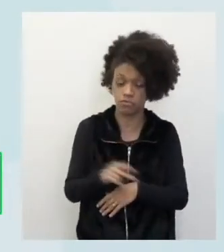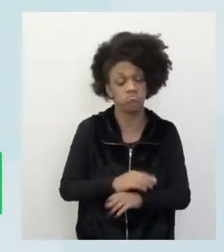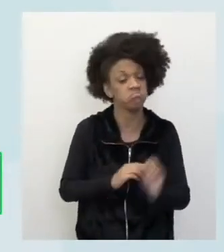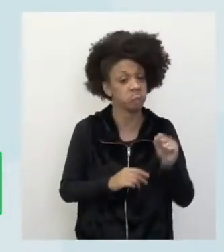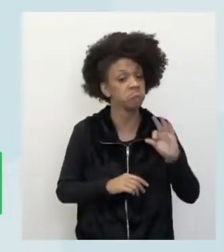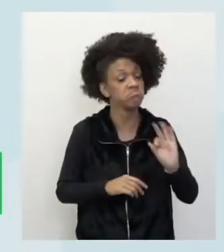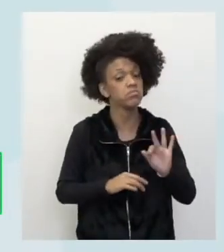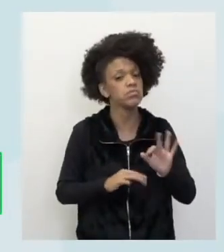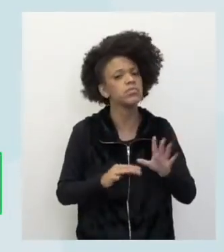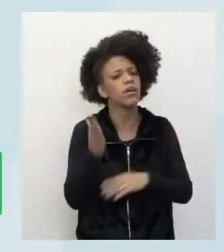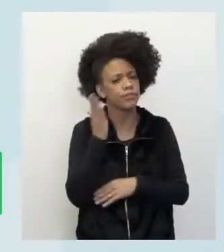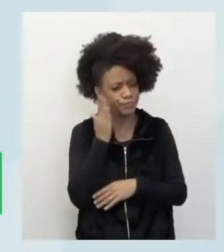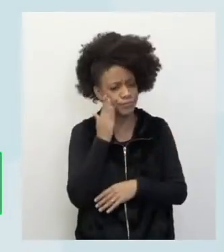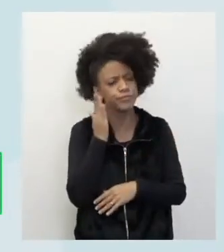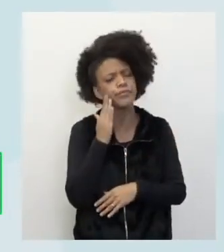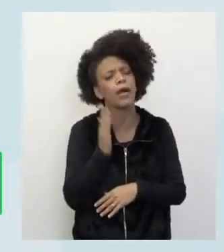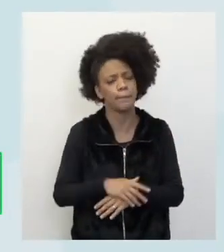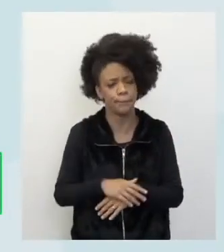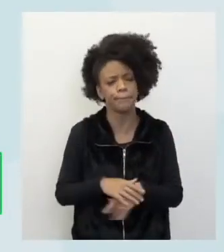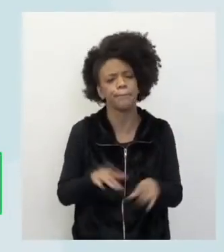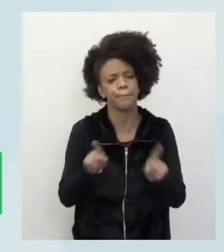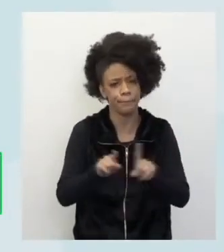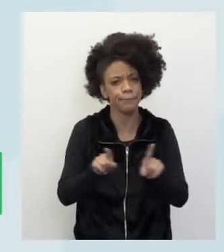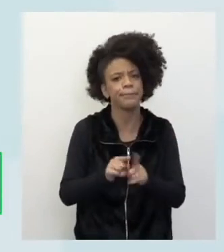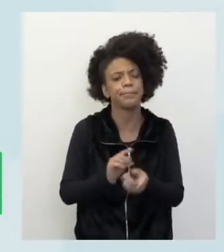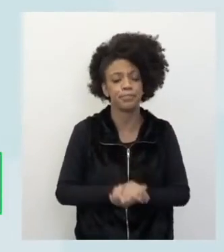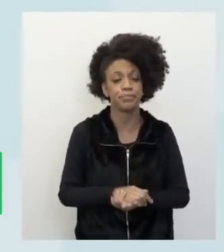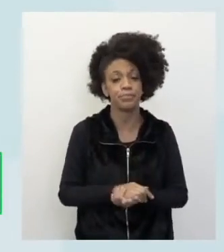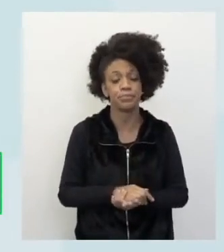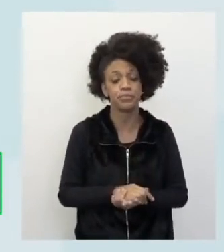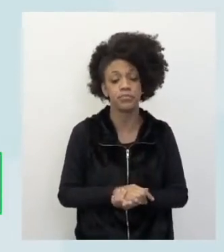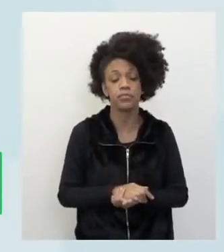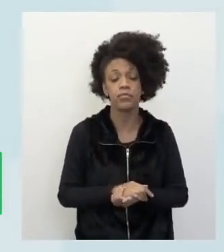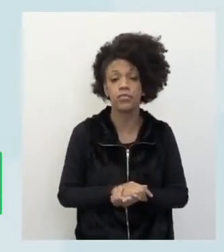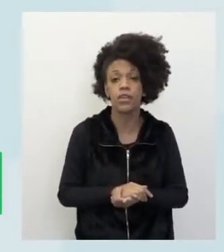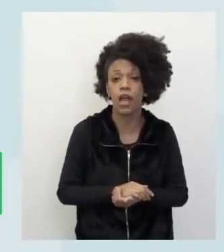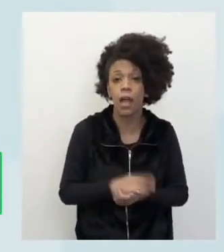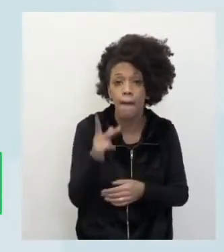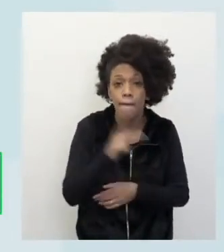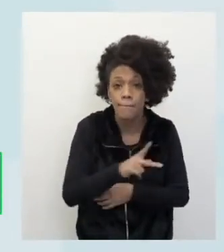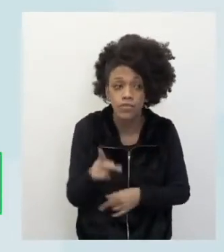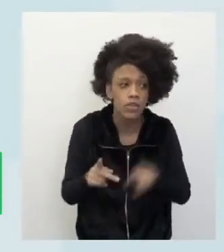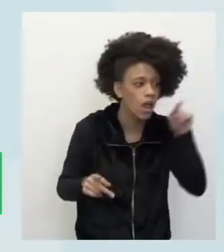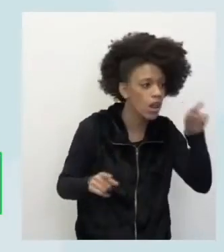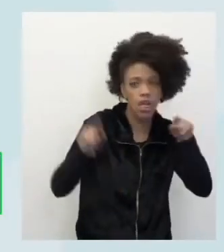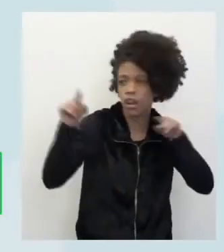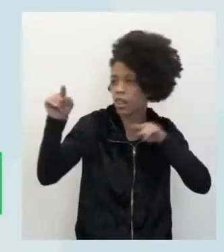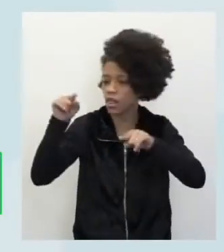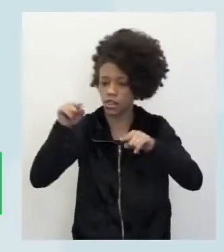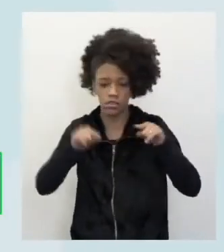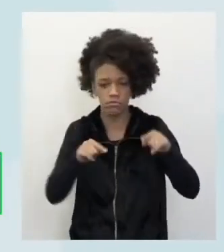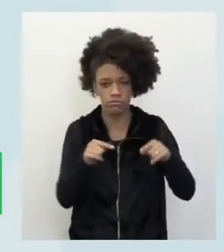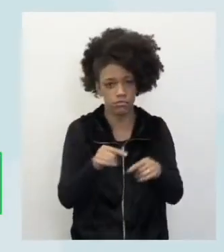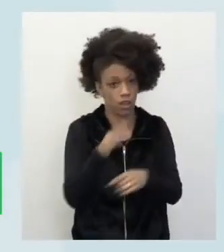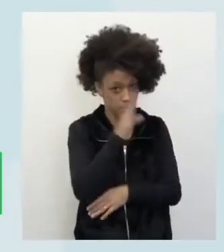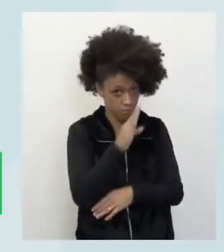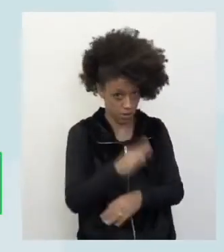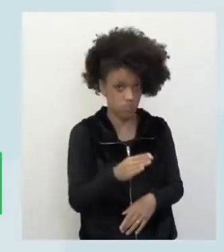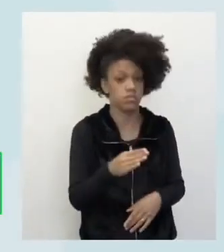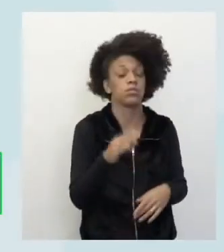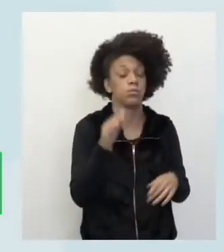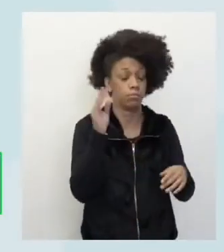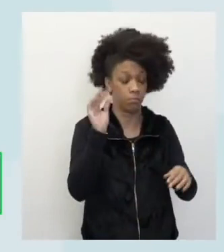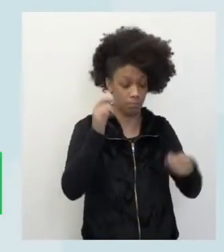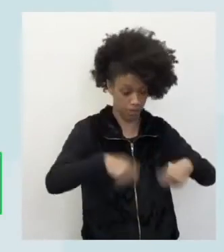é, isso a gente também ouve, não é? Enquanto professor, Sim. A gente ouve. Gente, precisa de professor ali, acolá e tal. O Brasil precisa realmente